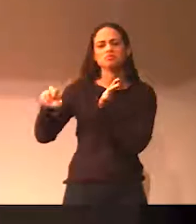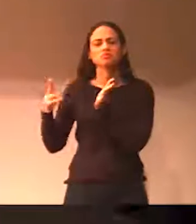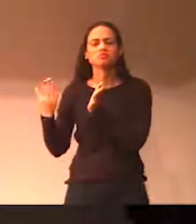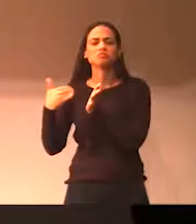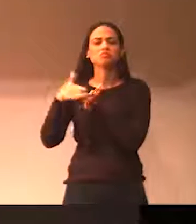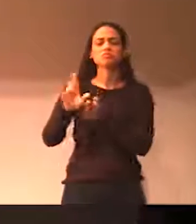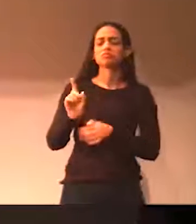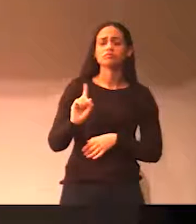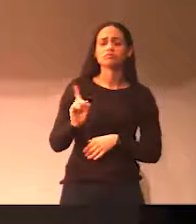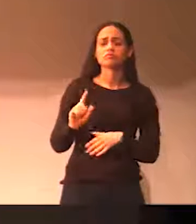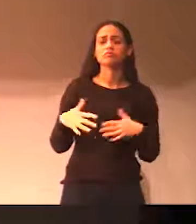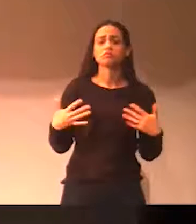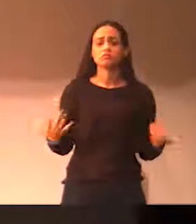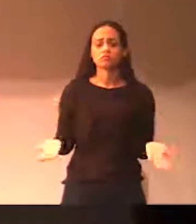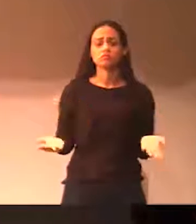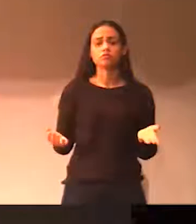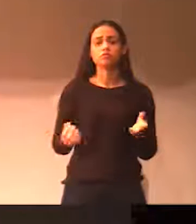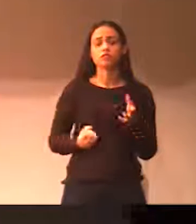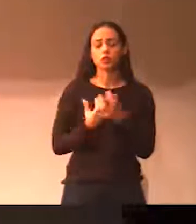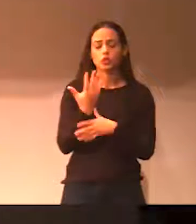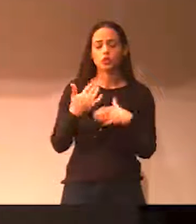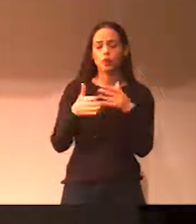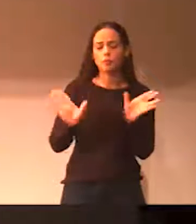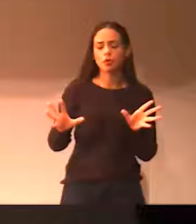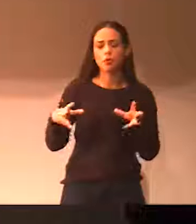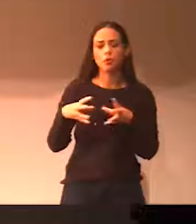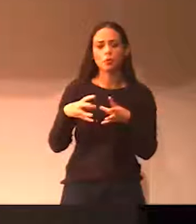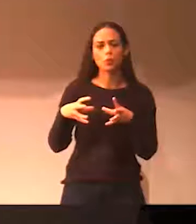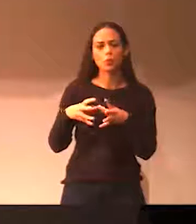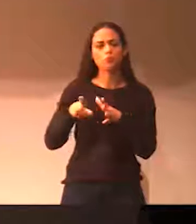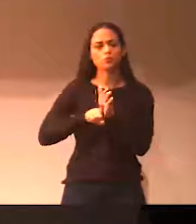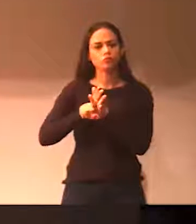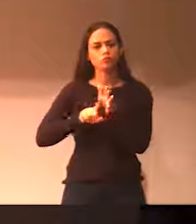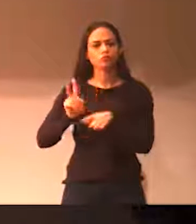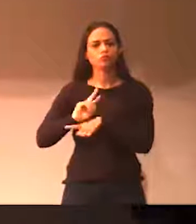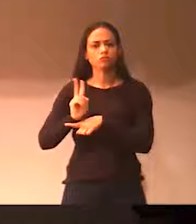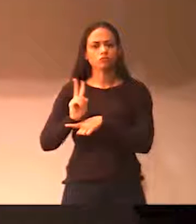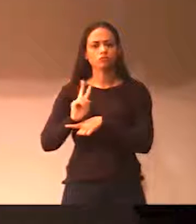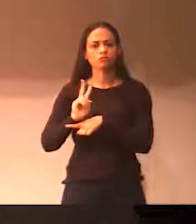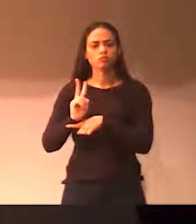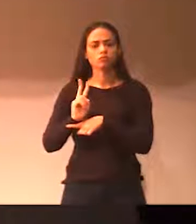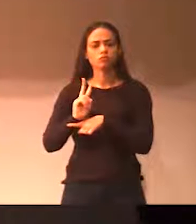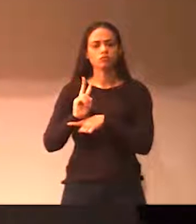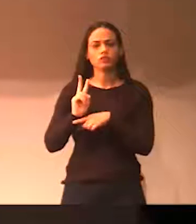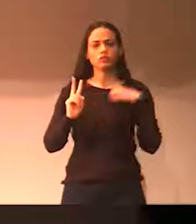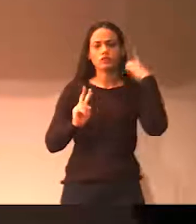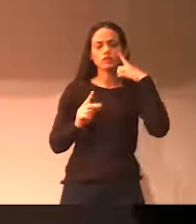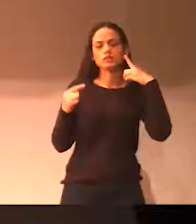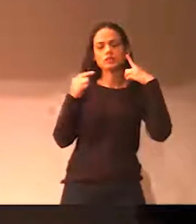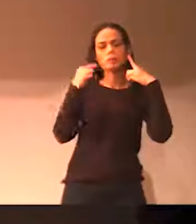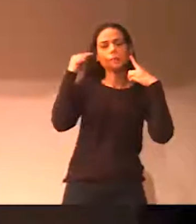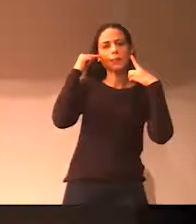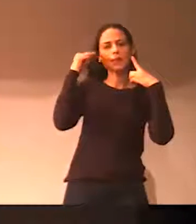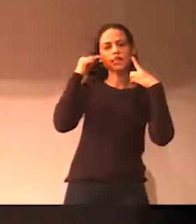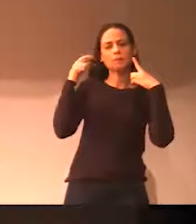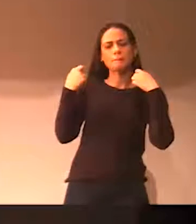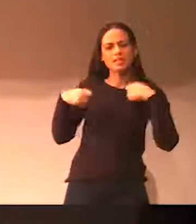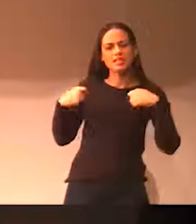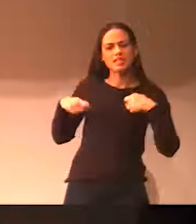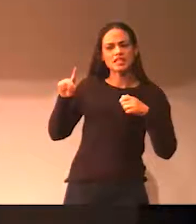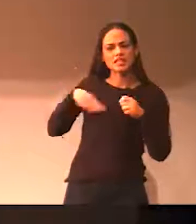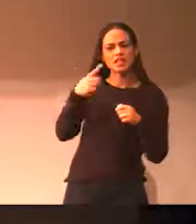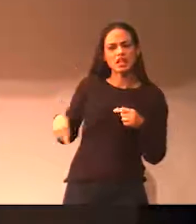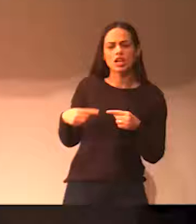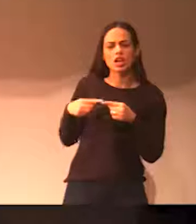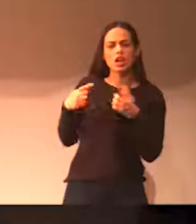de investigação e, pelo simples fato do advogado achar que ele é nulo, nós não vamos fechar esse processo. A respeito do afastamento, que muita